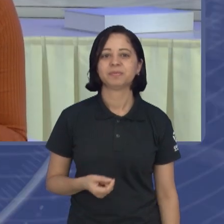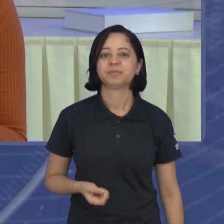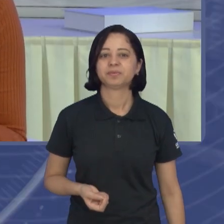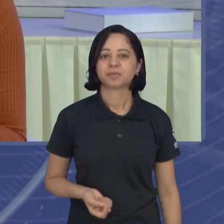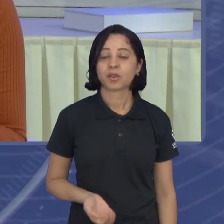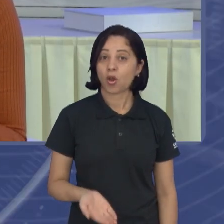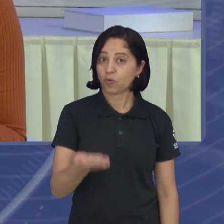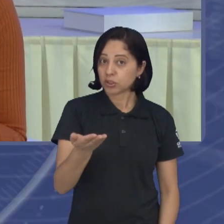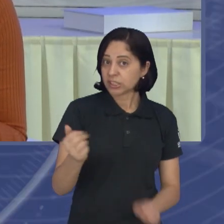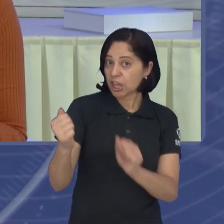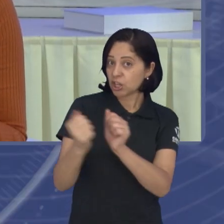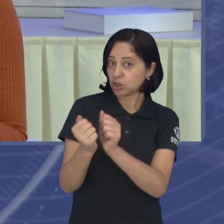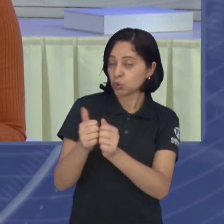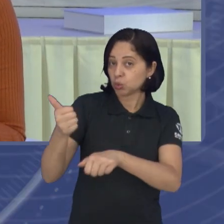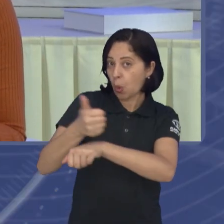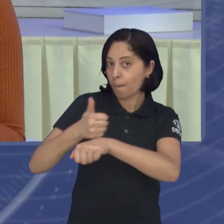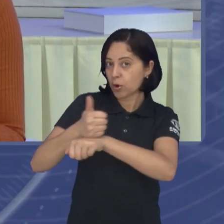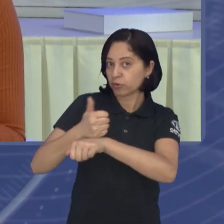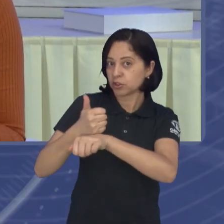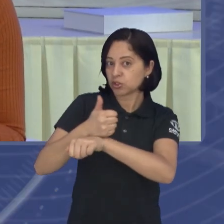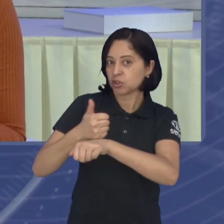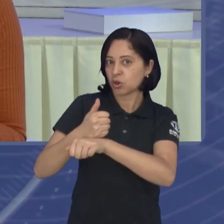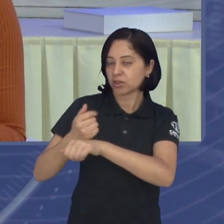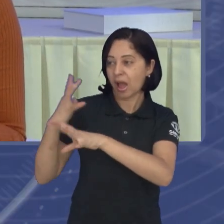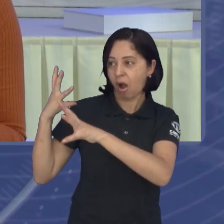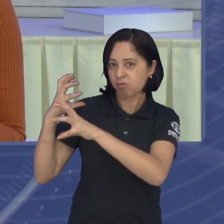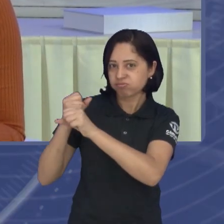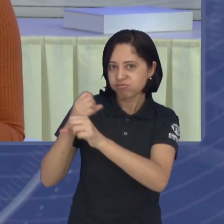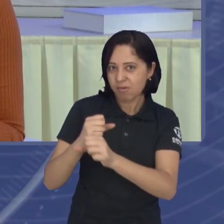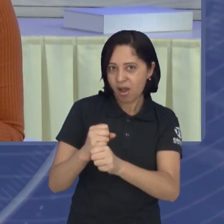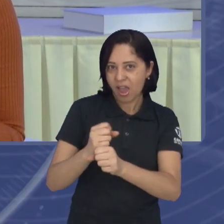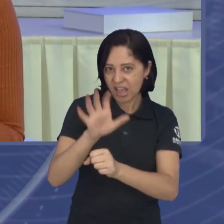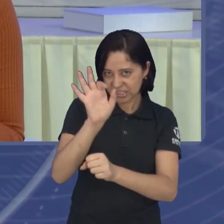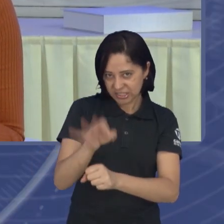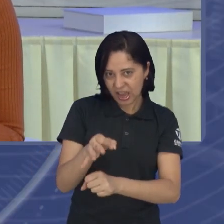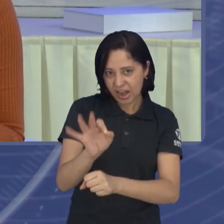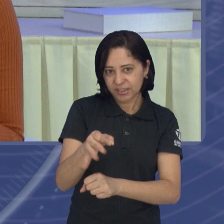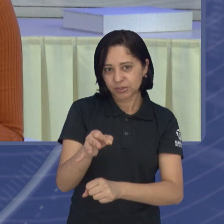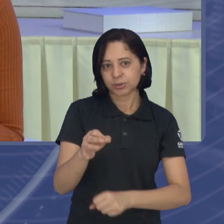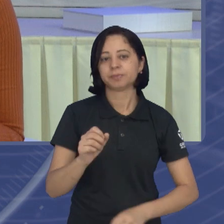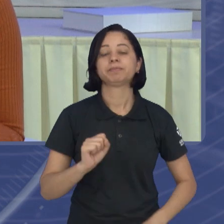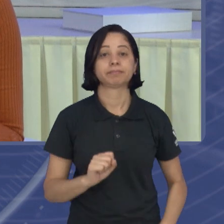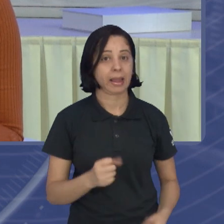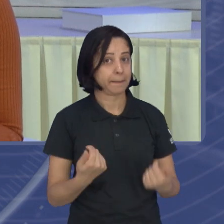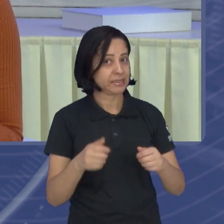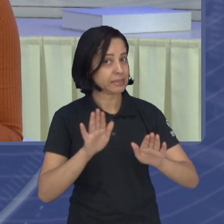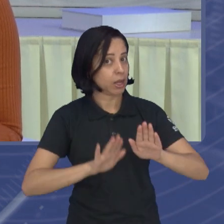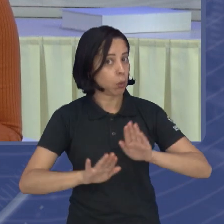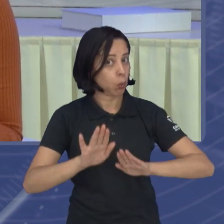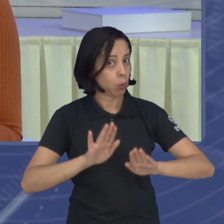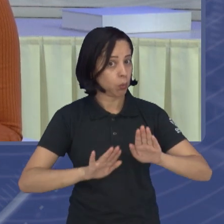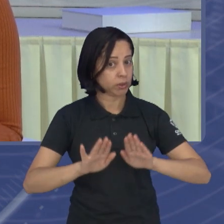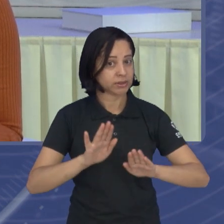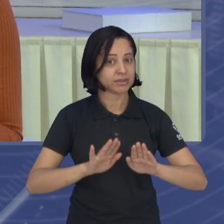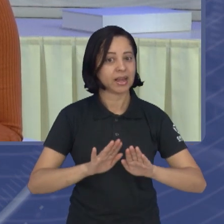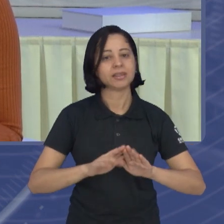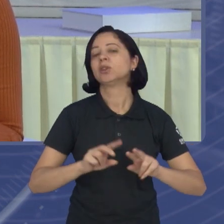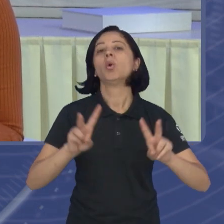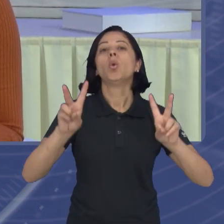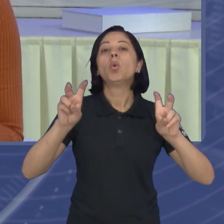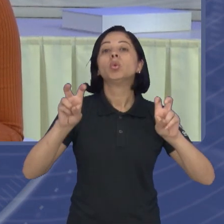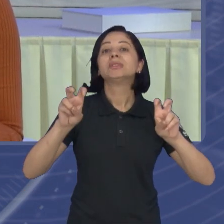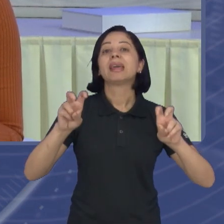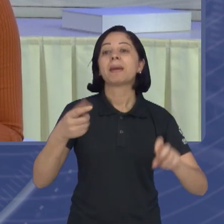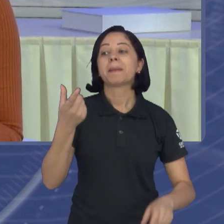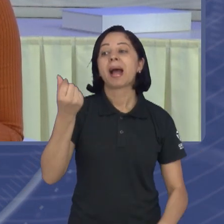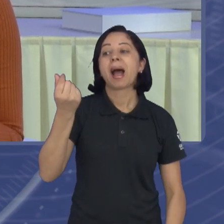com um economista, é isso mesmo? Um outro ponto que a gente tem que tomar cuidado também é em relação aos preços, né? Às